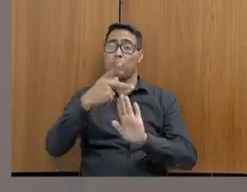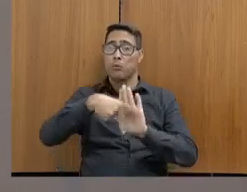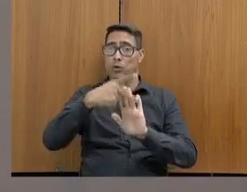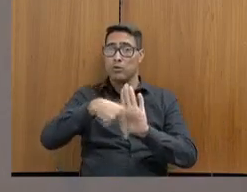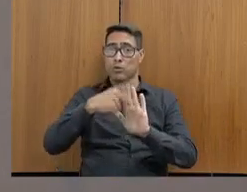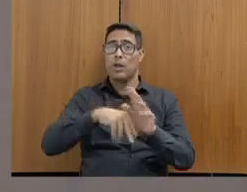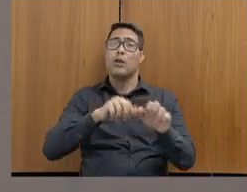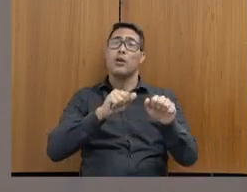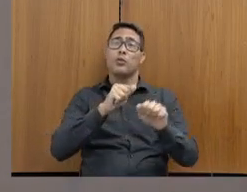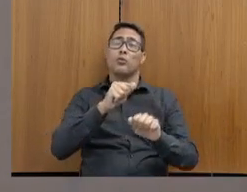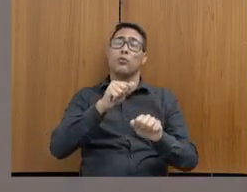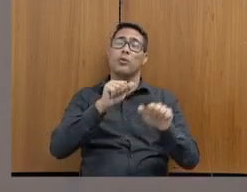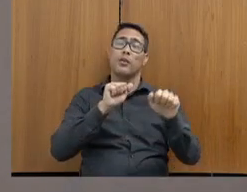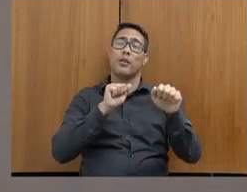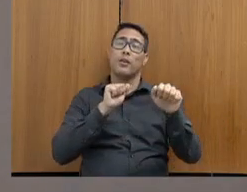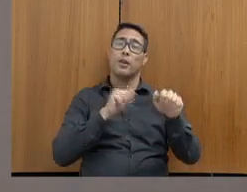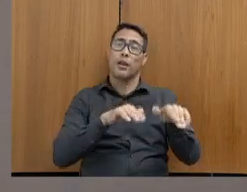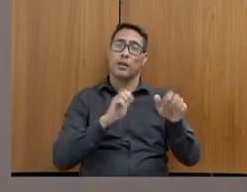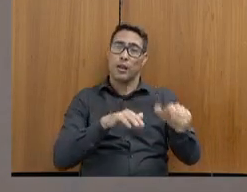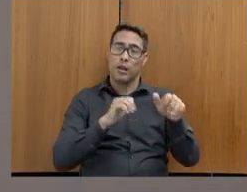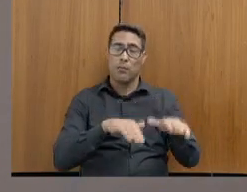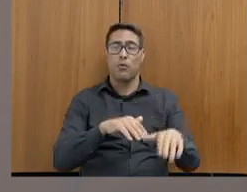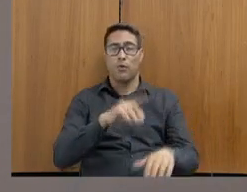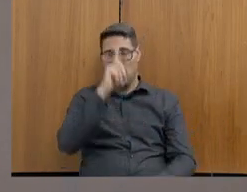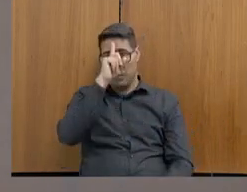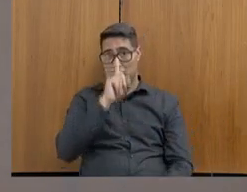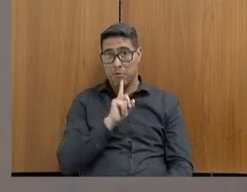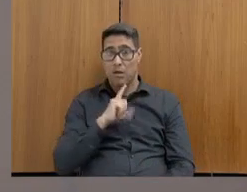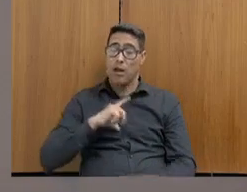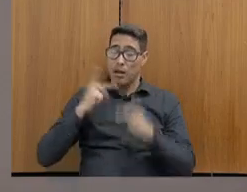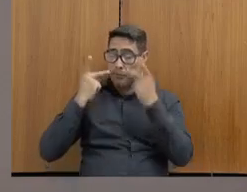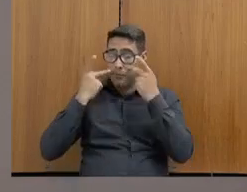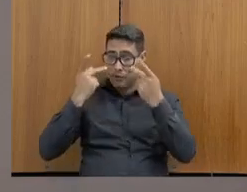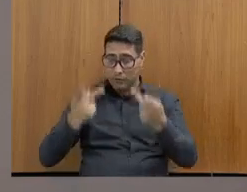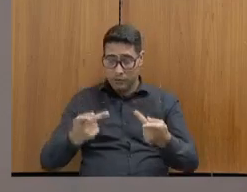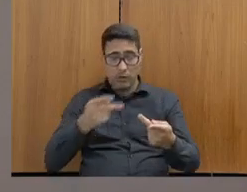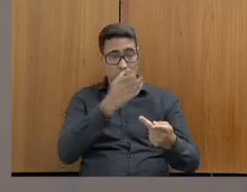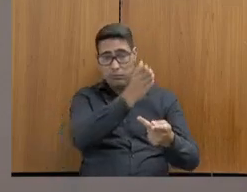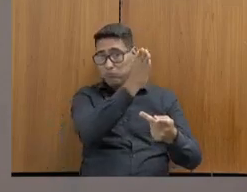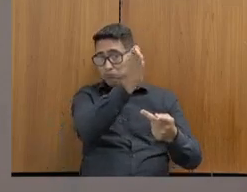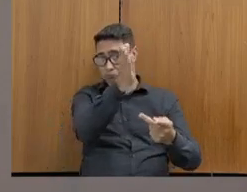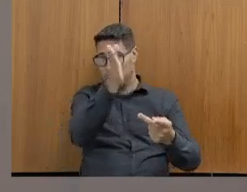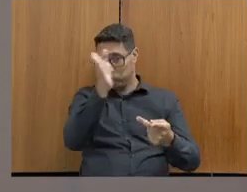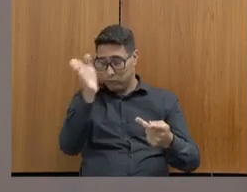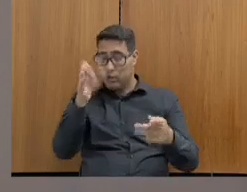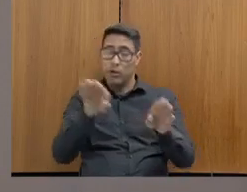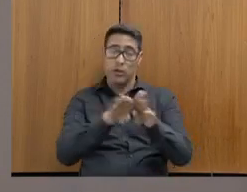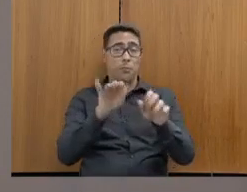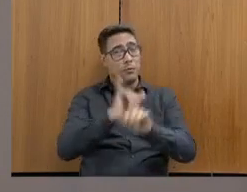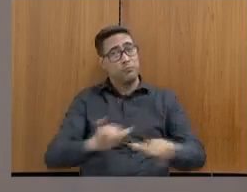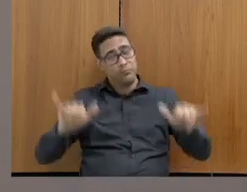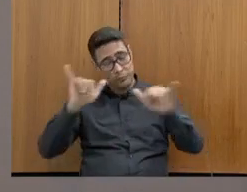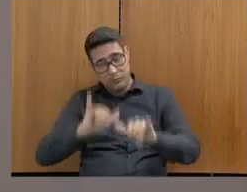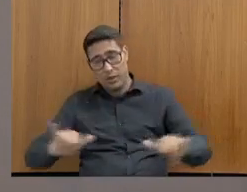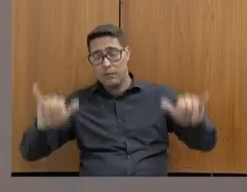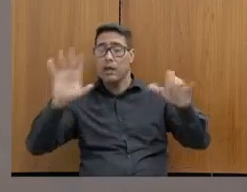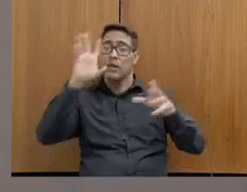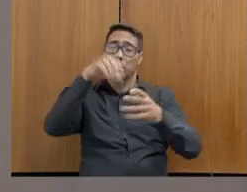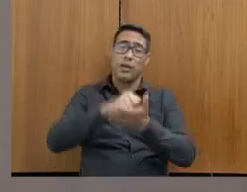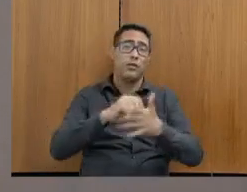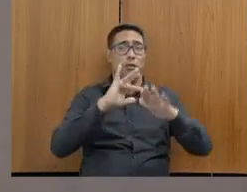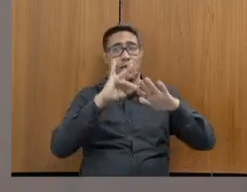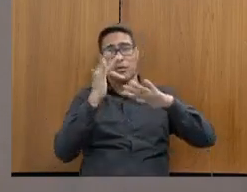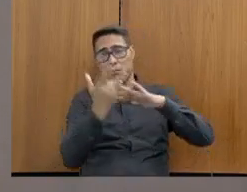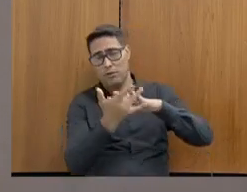no transcorrer do ano é por meio dessas visitas da Diretoria de saúde ocupacional é com as campanhas de publicações em redes sociais